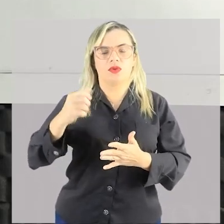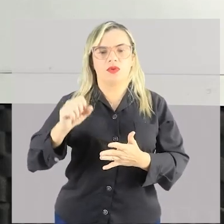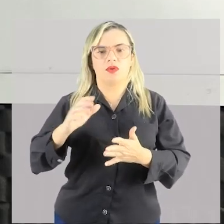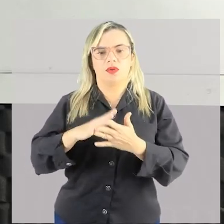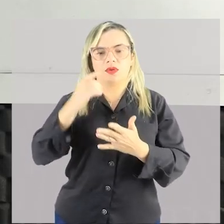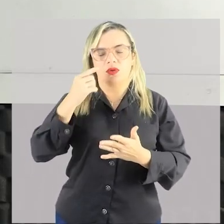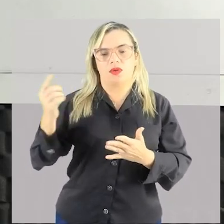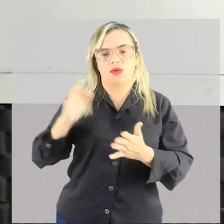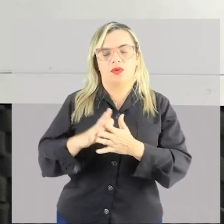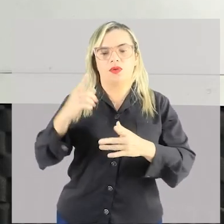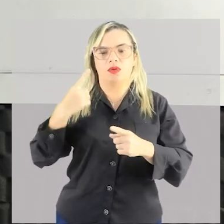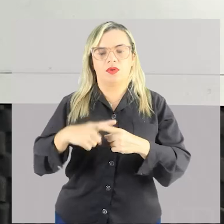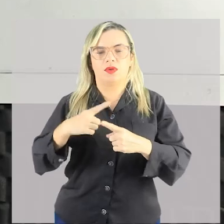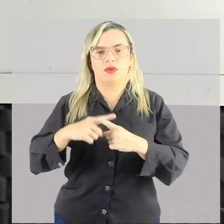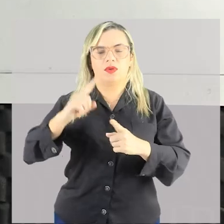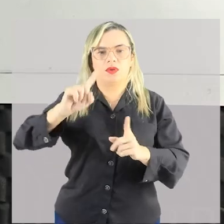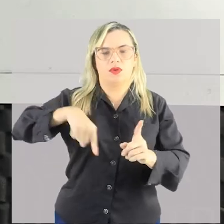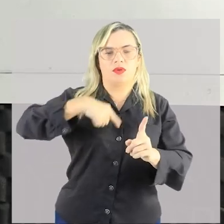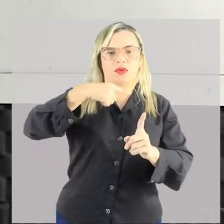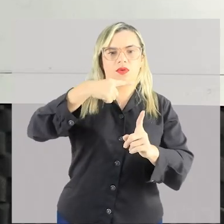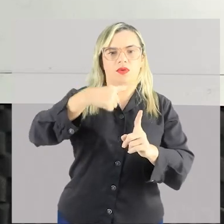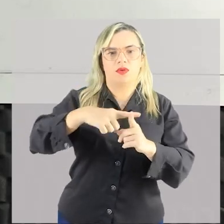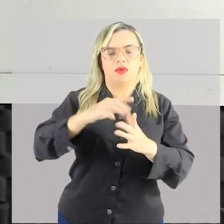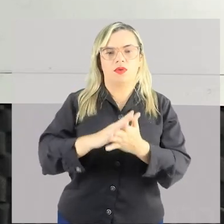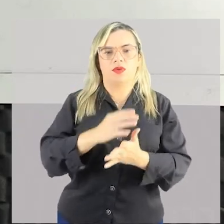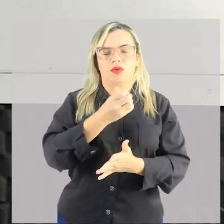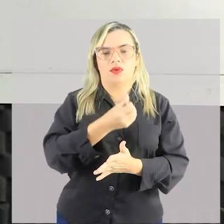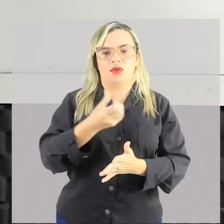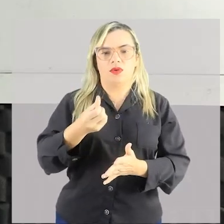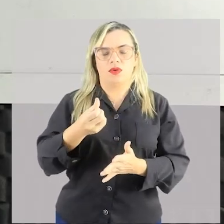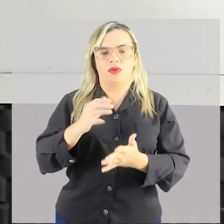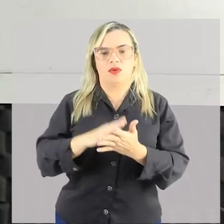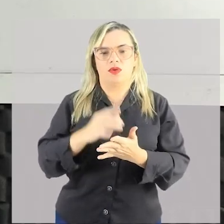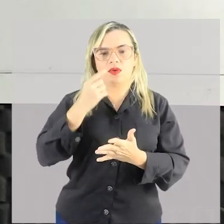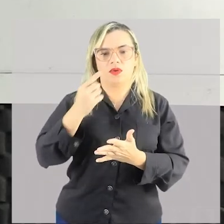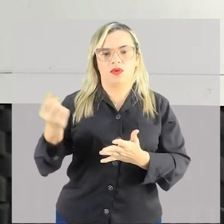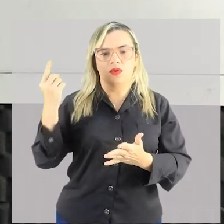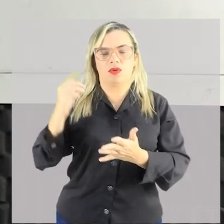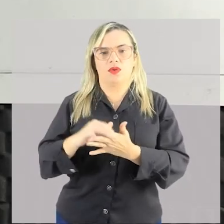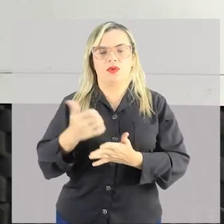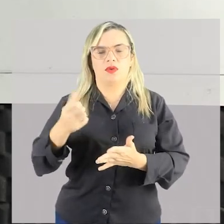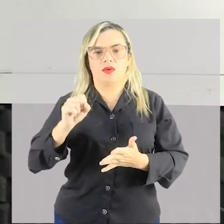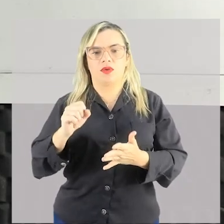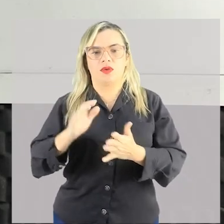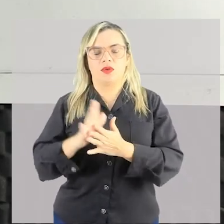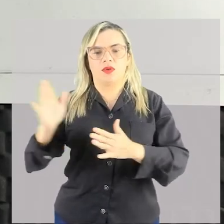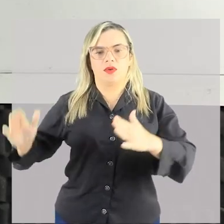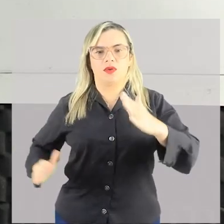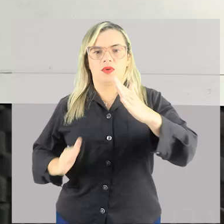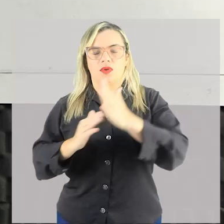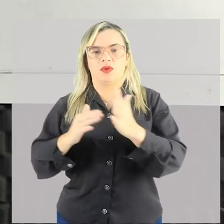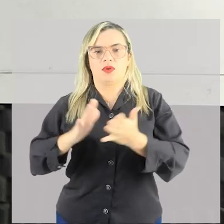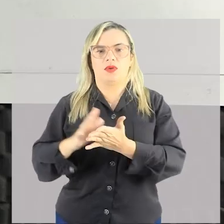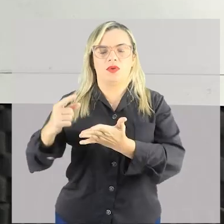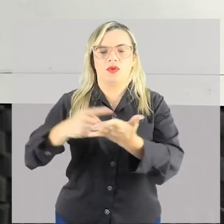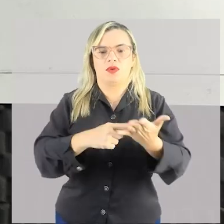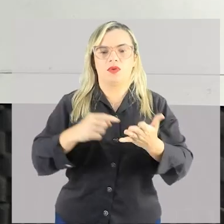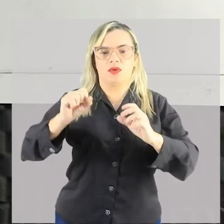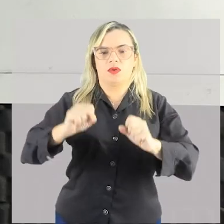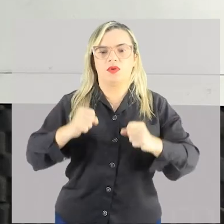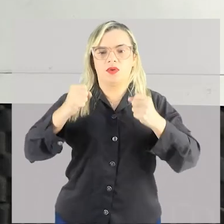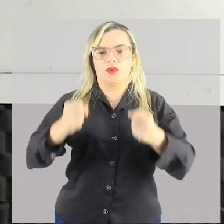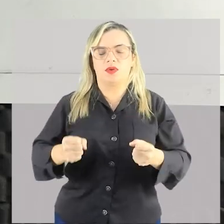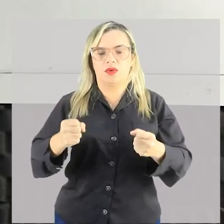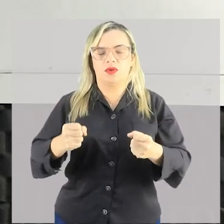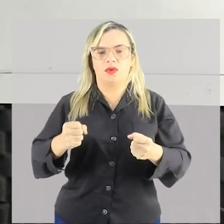16 porque se você somar os 2 6 dá 18 o máximo que dá para 18 Então as combinações possíveis tem que